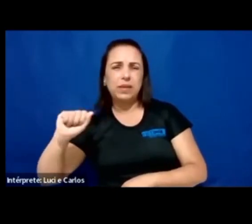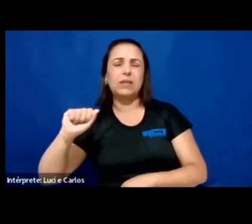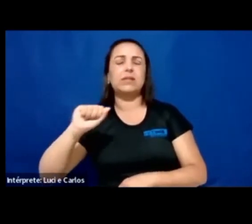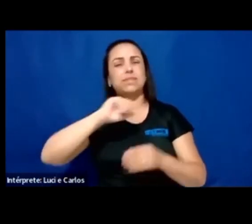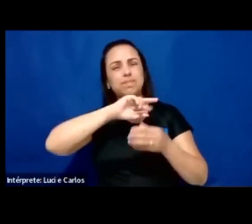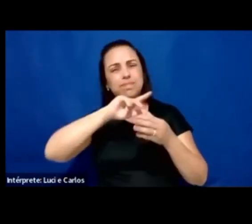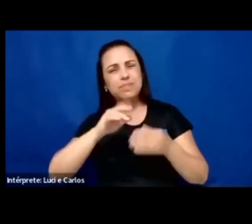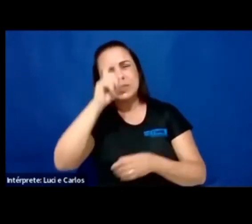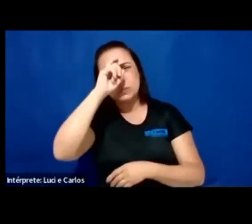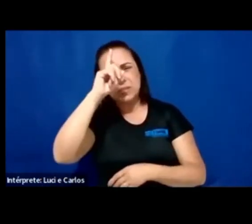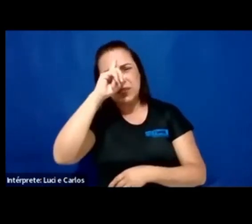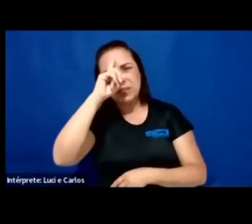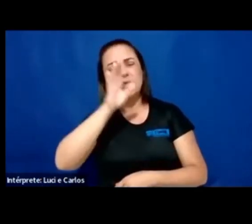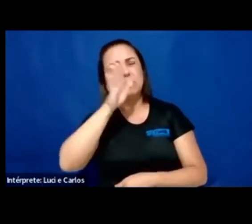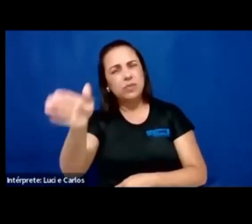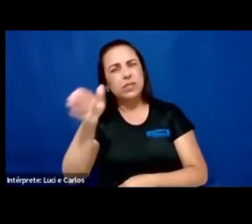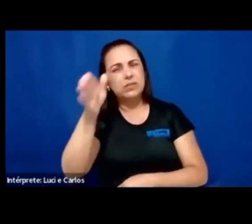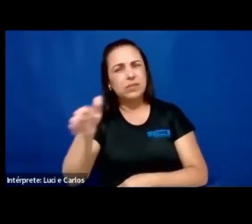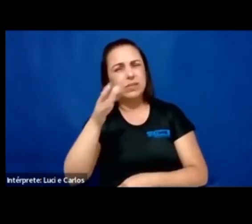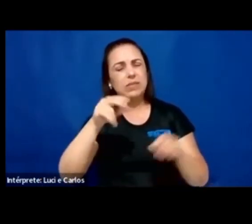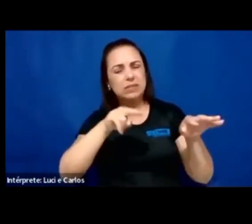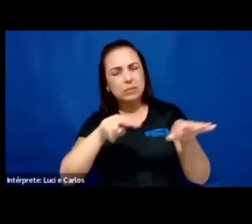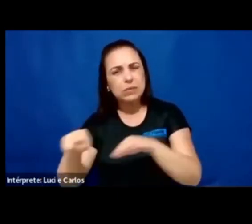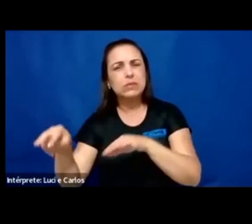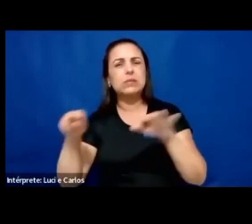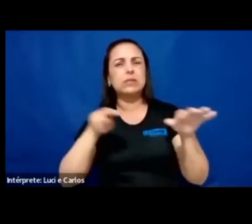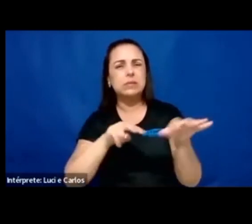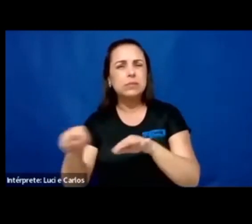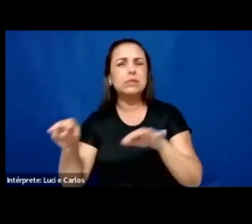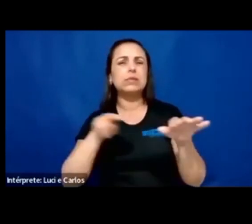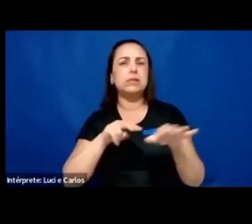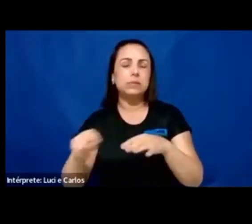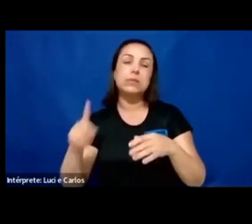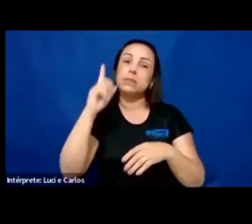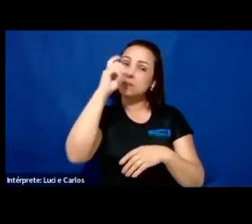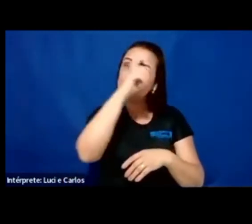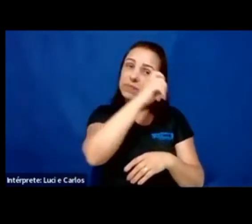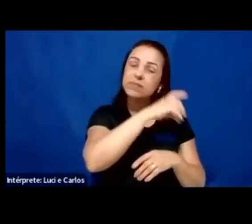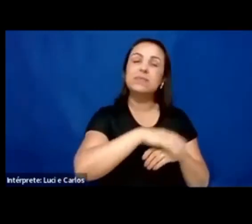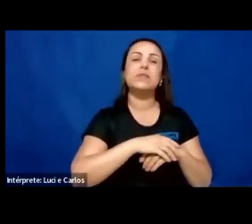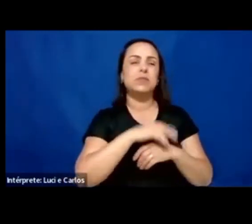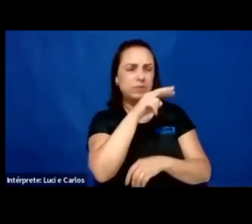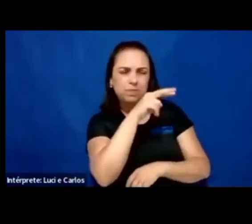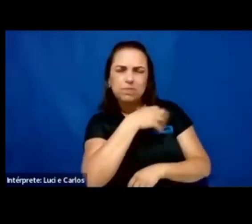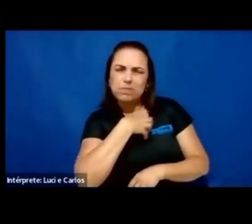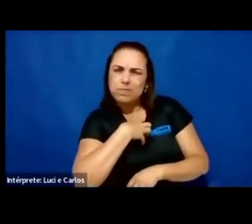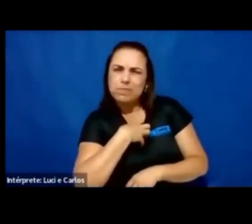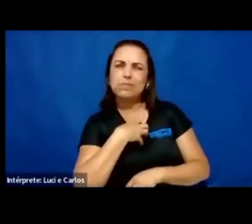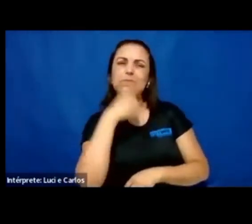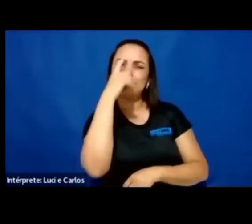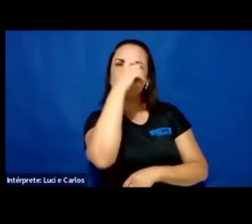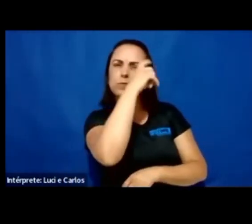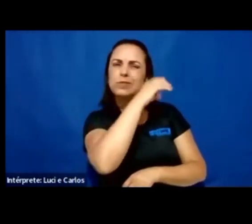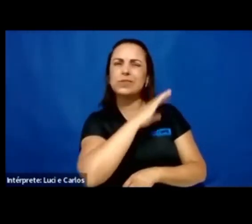mudar tudo isso que eu estou falando aqui? Começar a ter uma boa alimentação, aumentar o consumo de fruta,